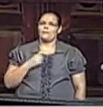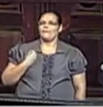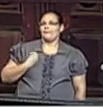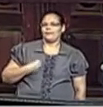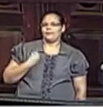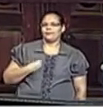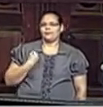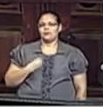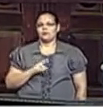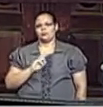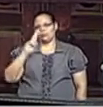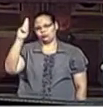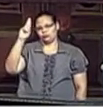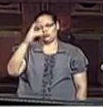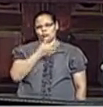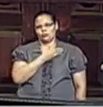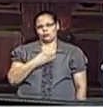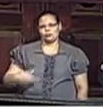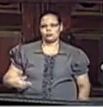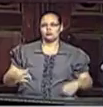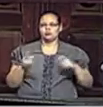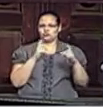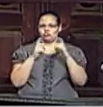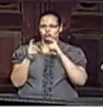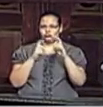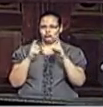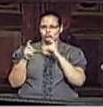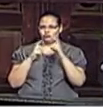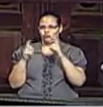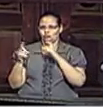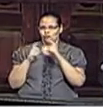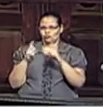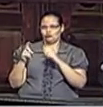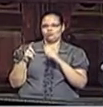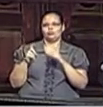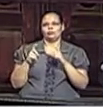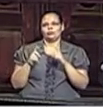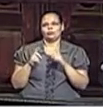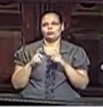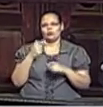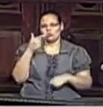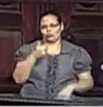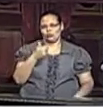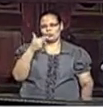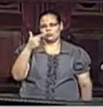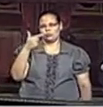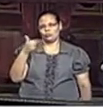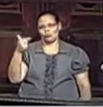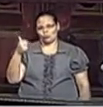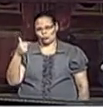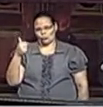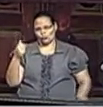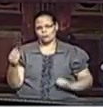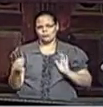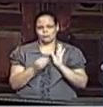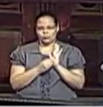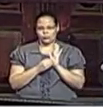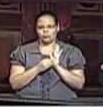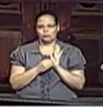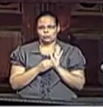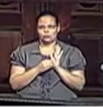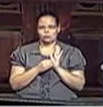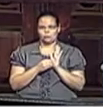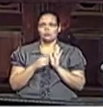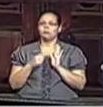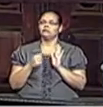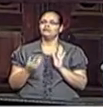de representantes do governo, de discutirmos as 212 emendas que foram colocadas sobre